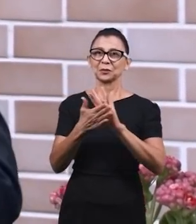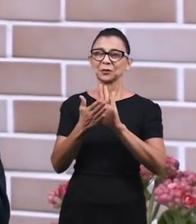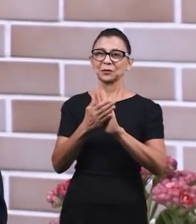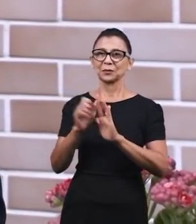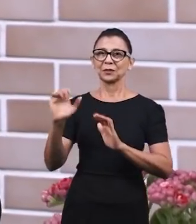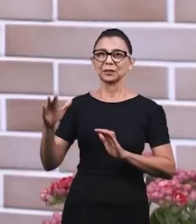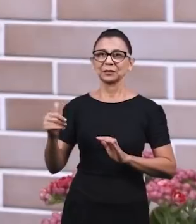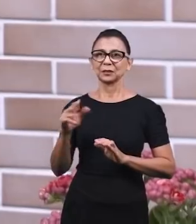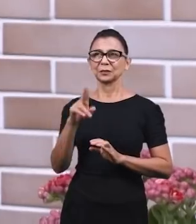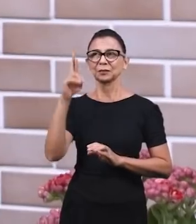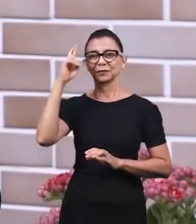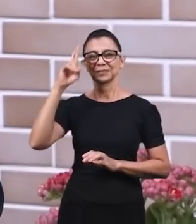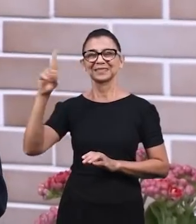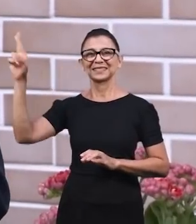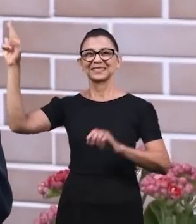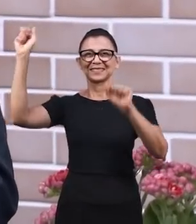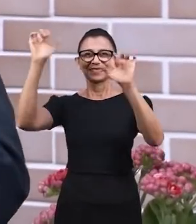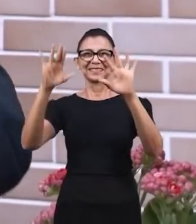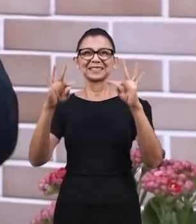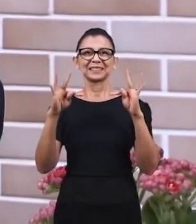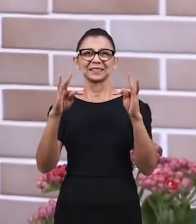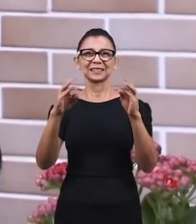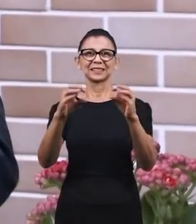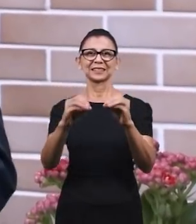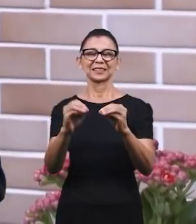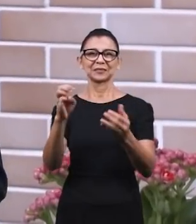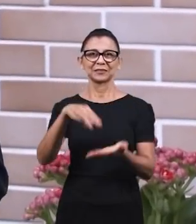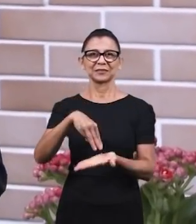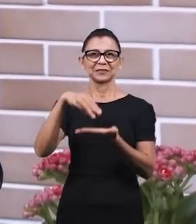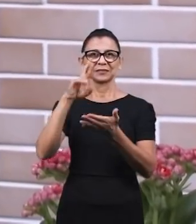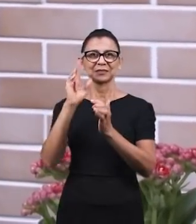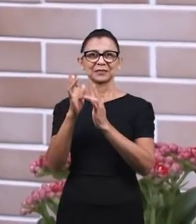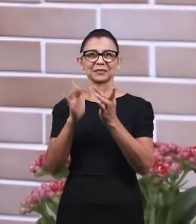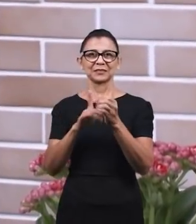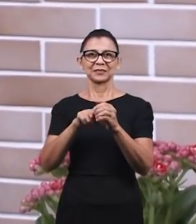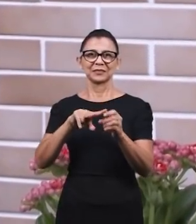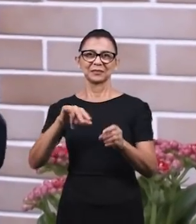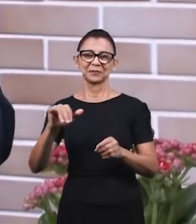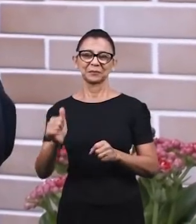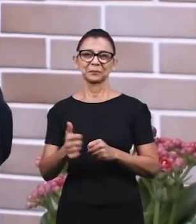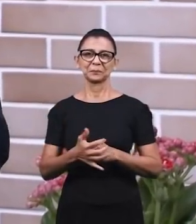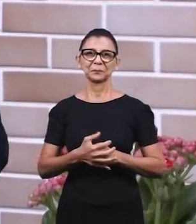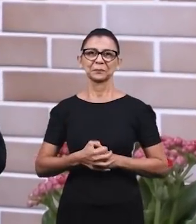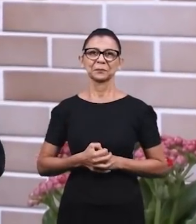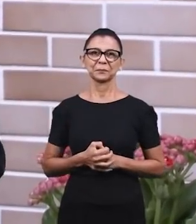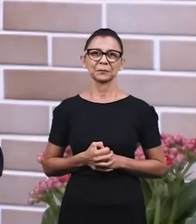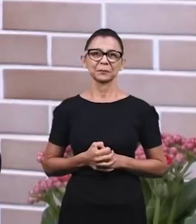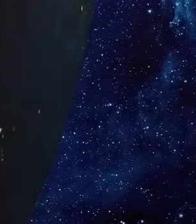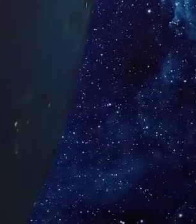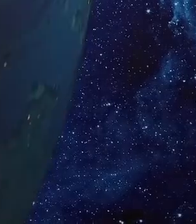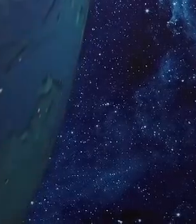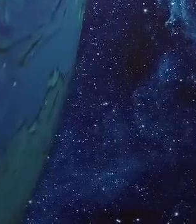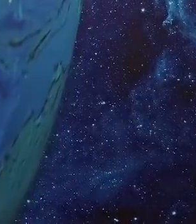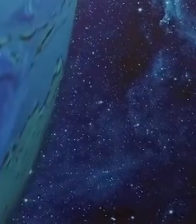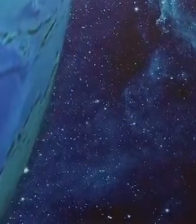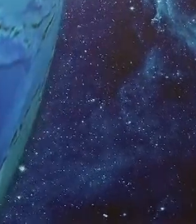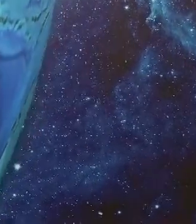culto de louvor e adoração ao nome do nosso Deus. Que Deus abençoe a todos. Maranata, o Senhor Jesus vem!